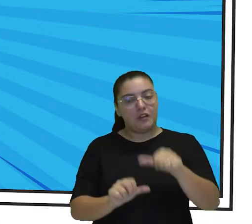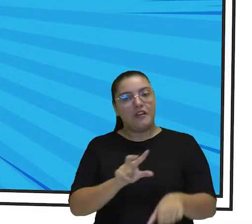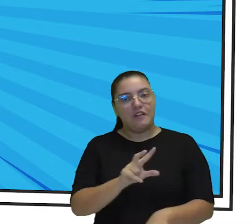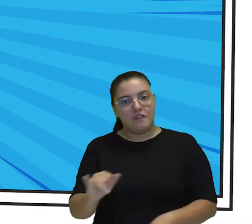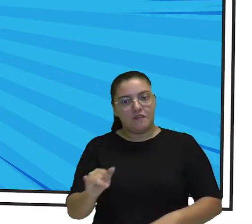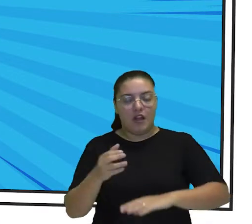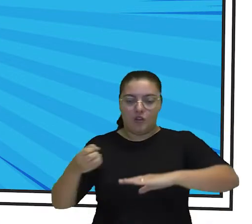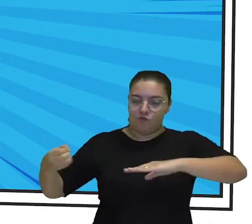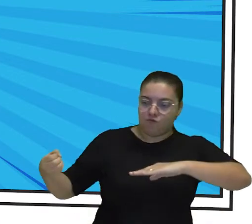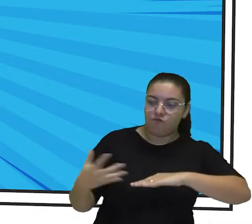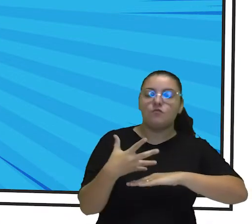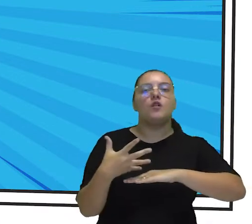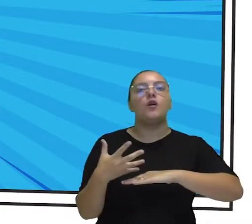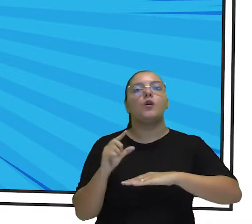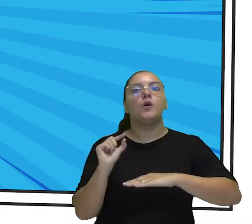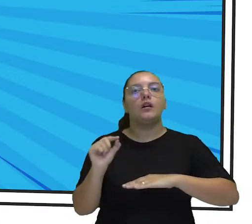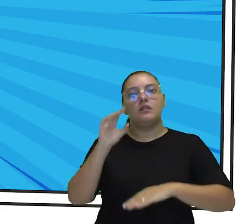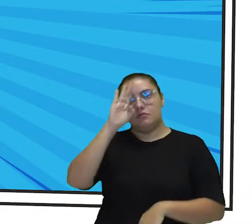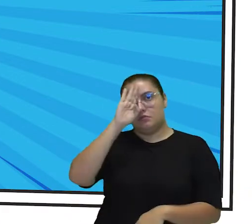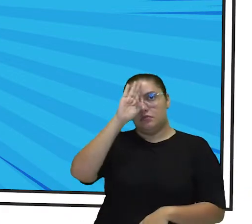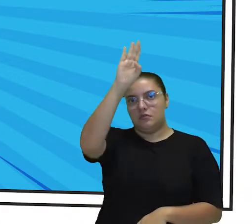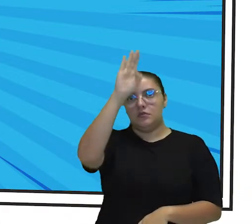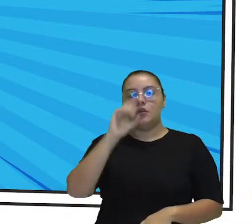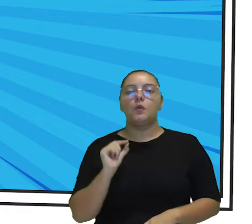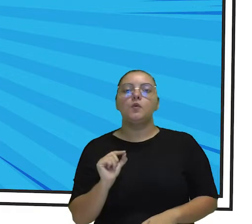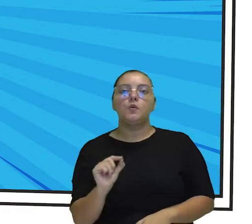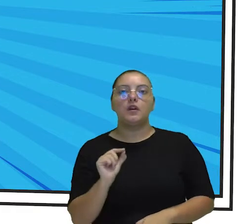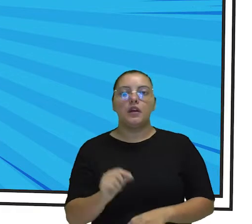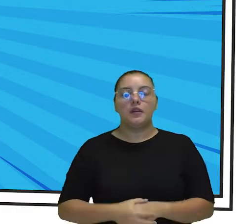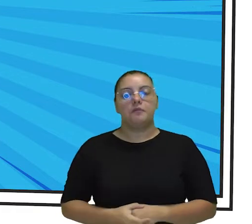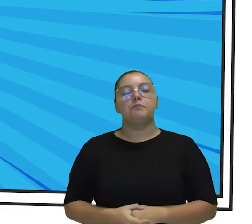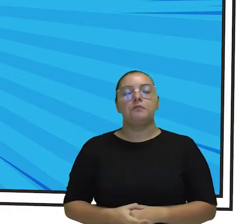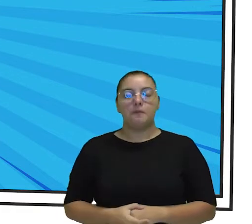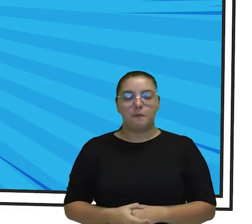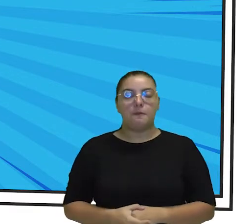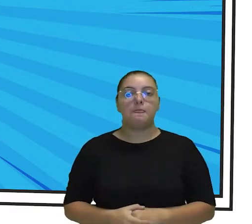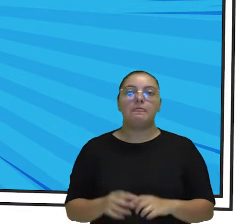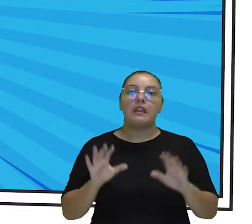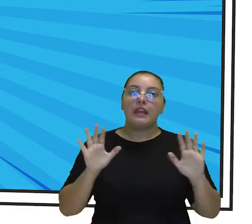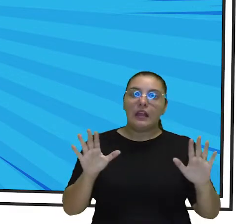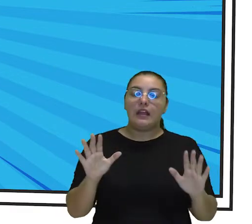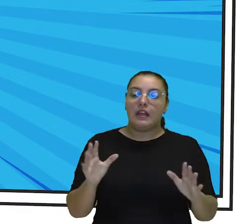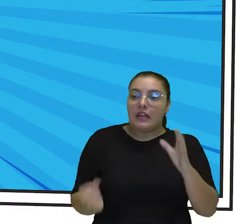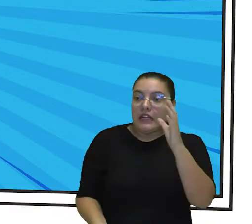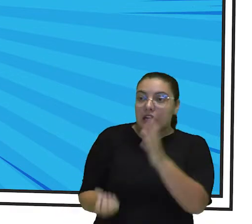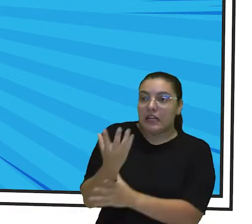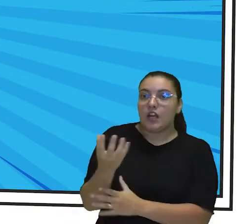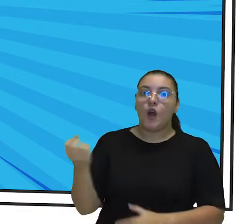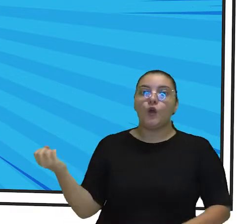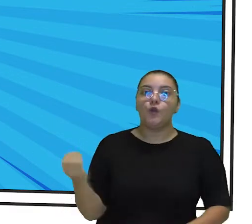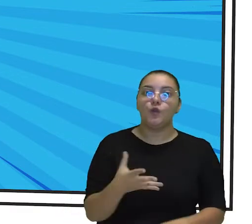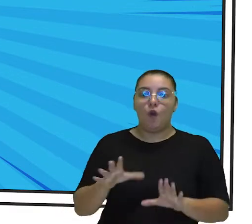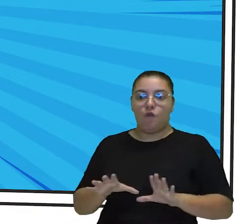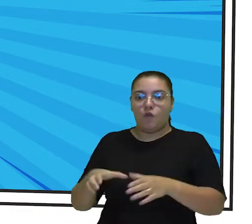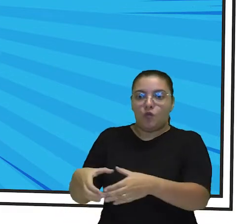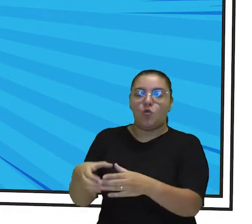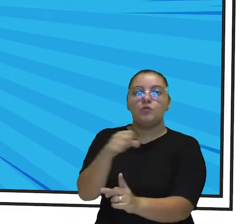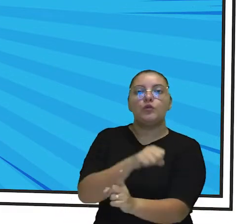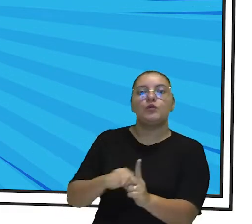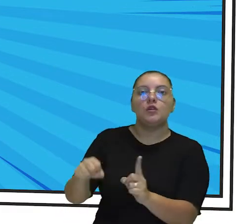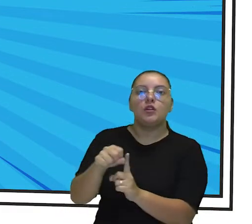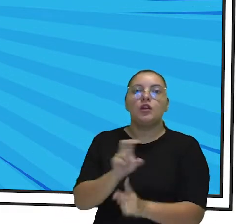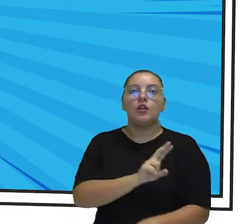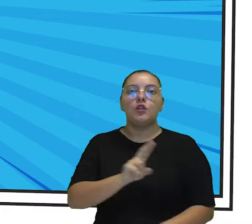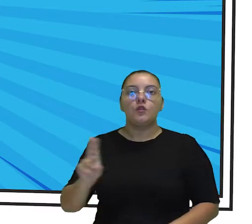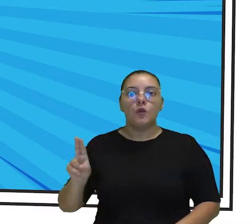Idade Moderna acontecer, é principalmente através de quê? É através exatamente do surgimento de uma nova classe social, uma classe